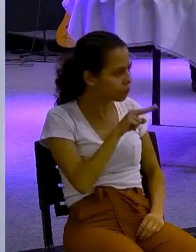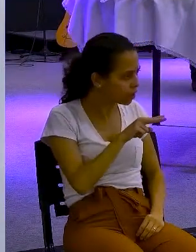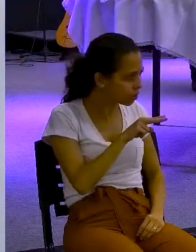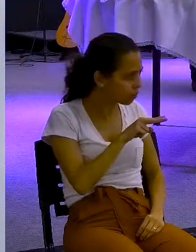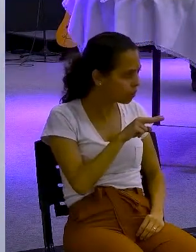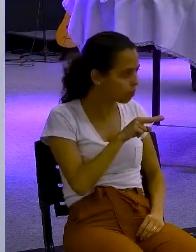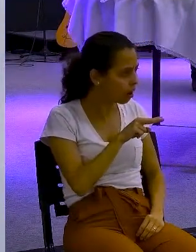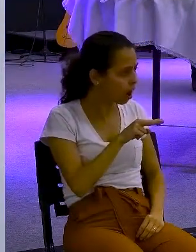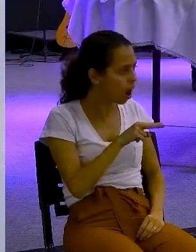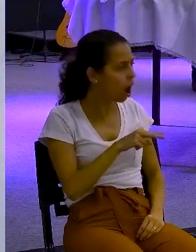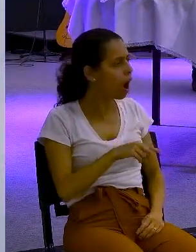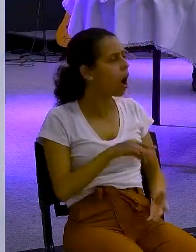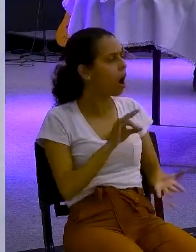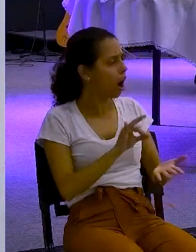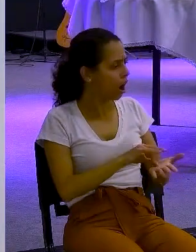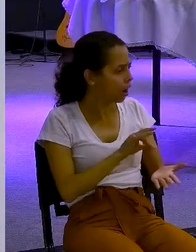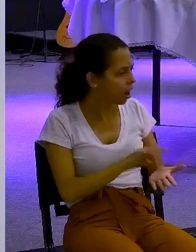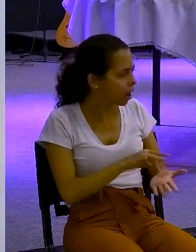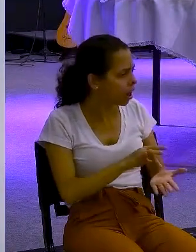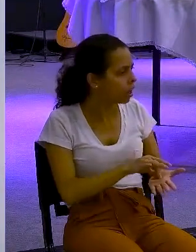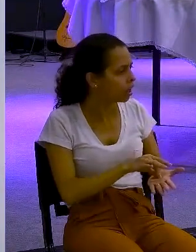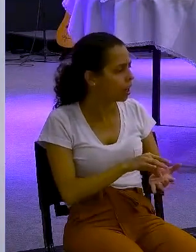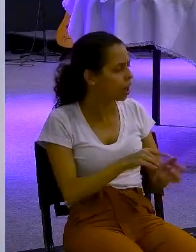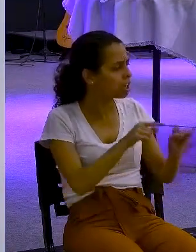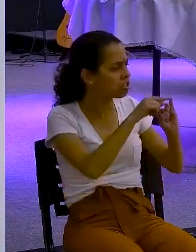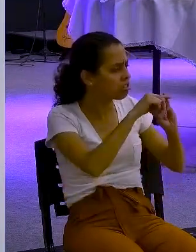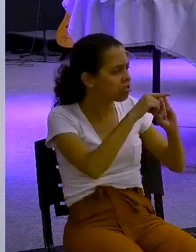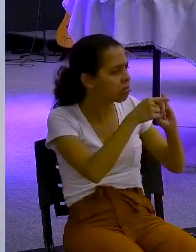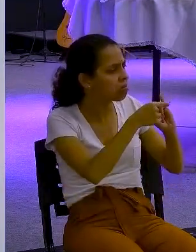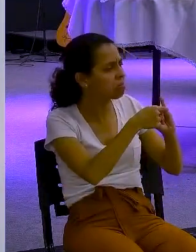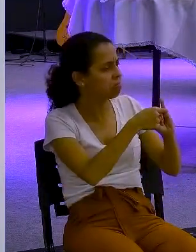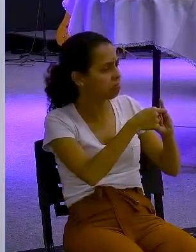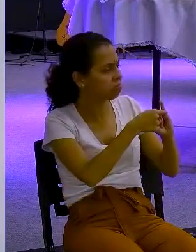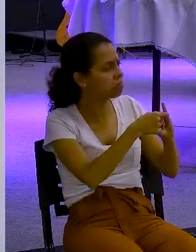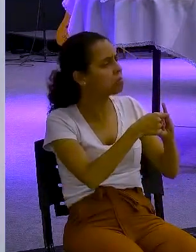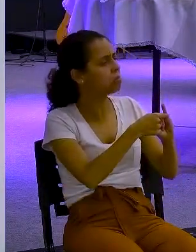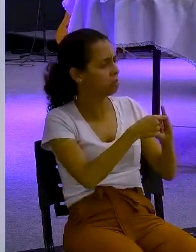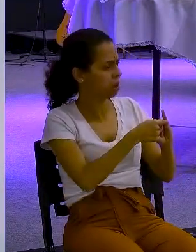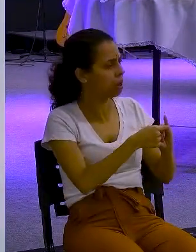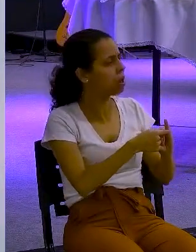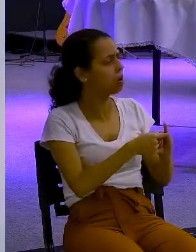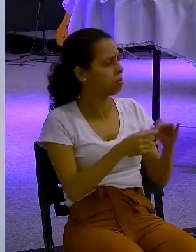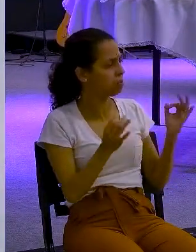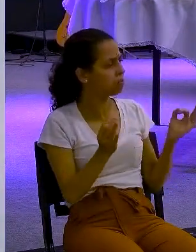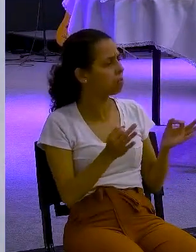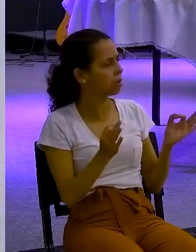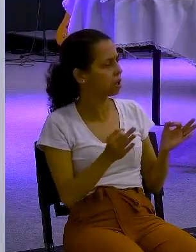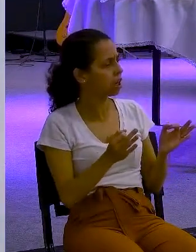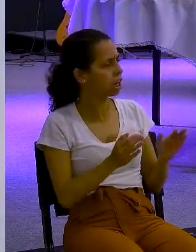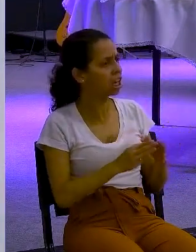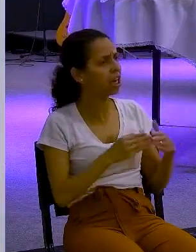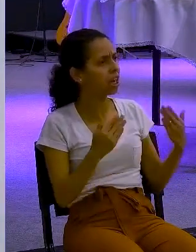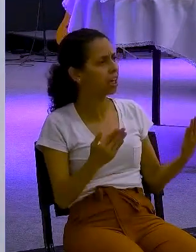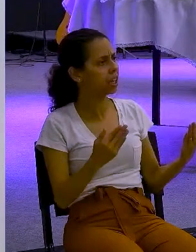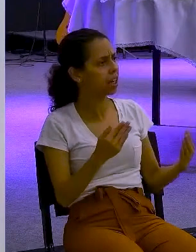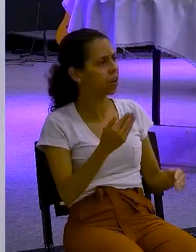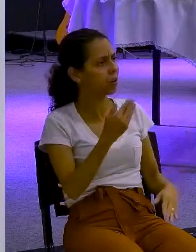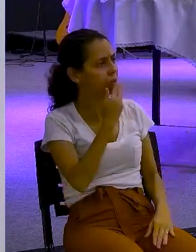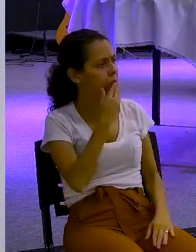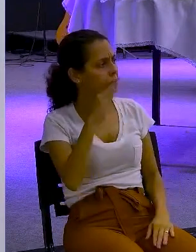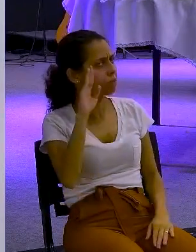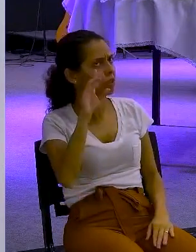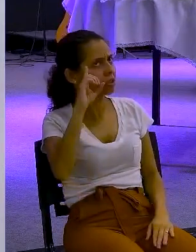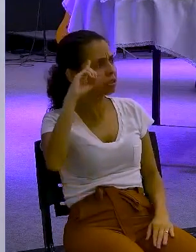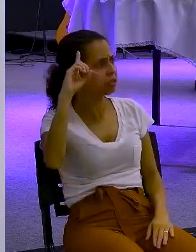verdade que Isabel está grávida, então também será verdade que a promessa do Senhor se cumprirá em minha vida.